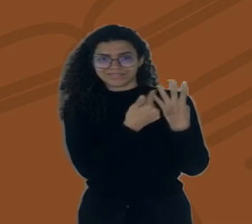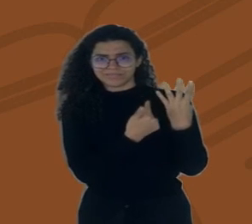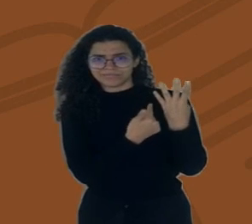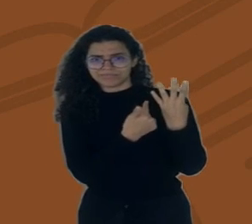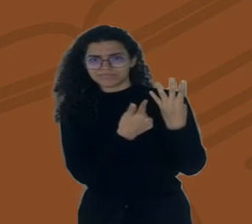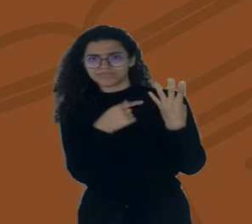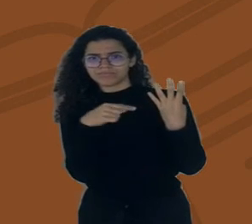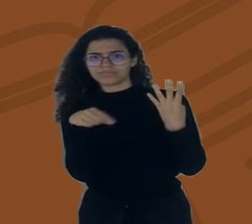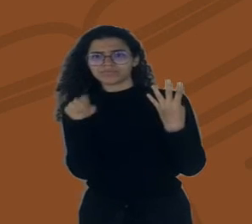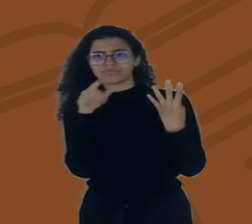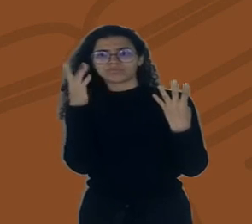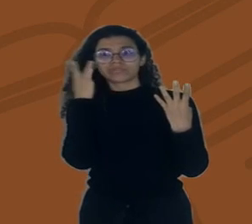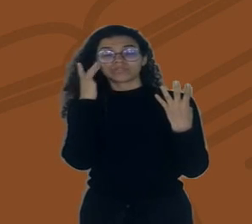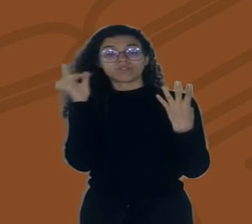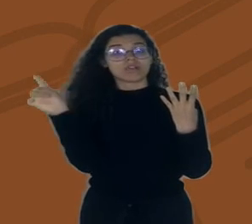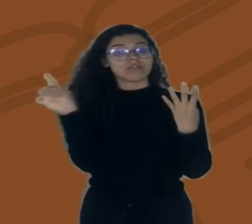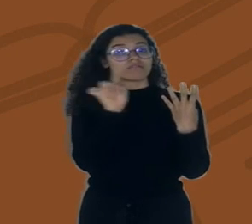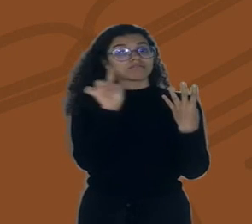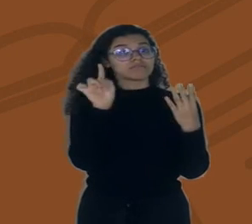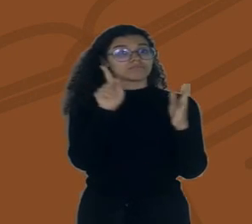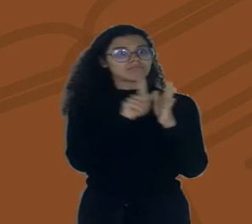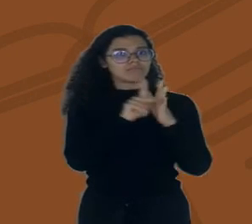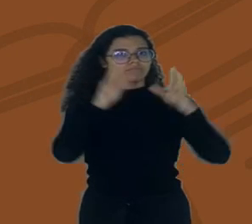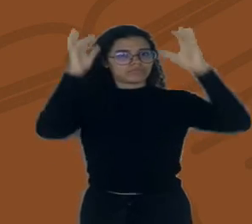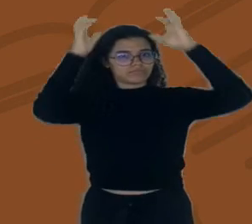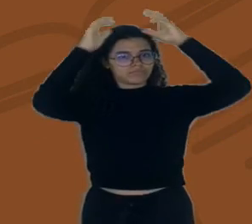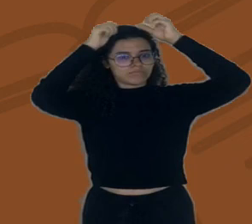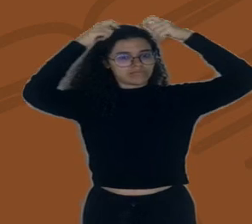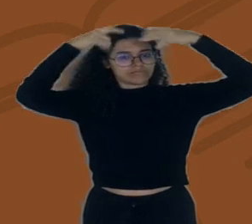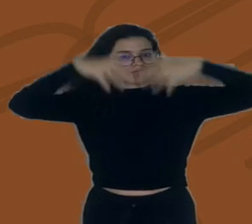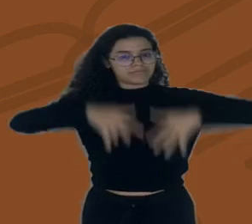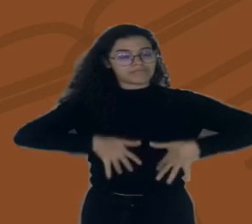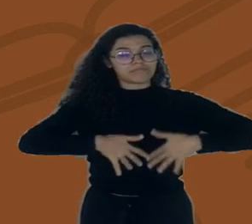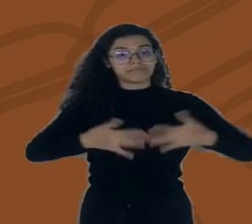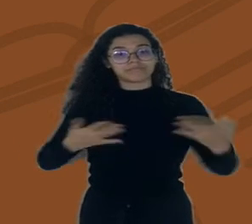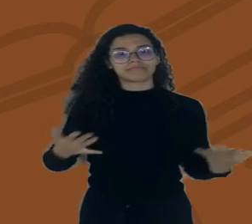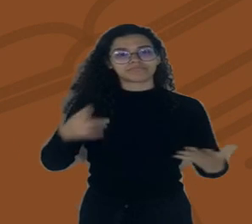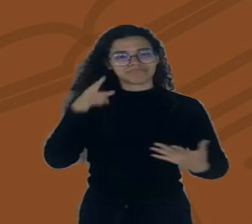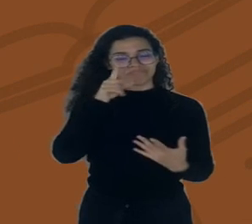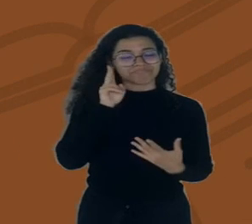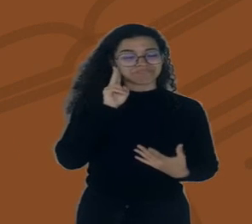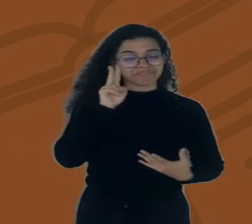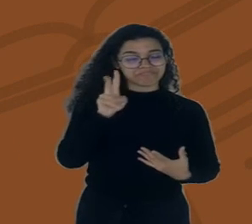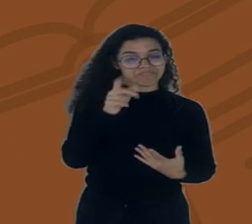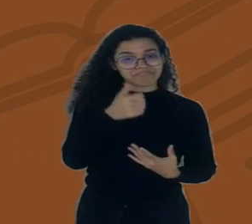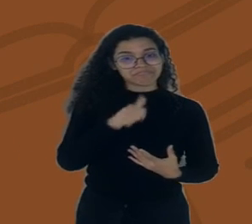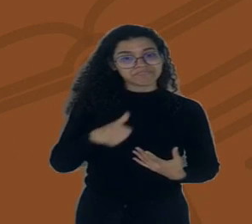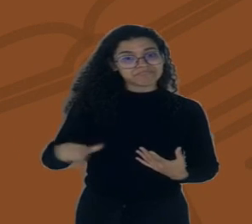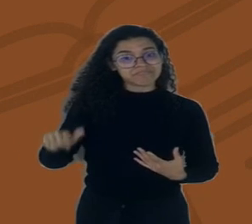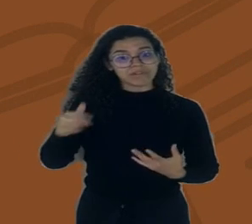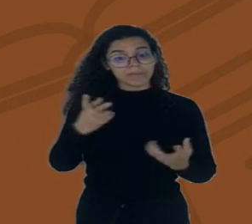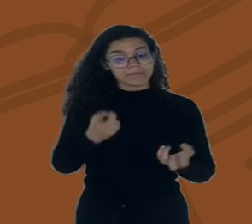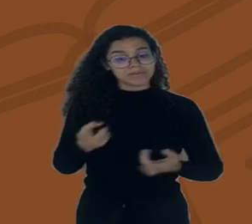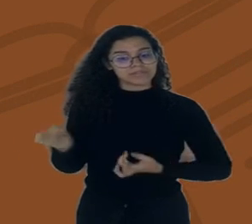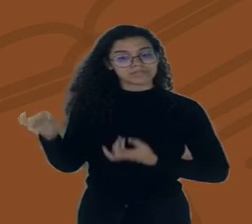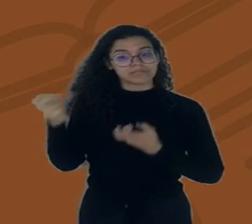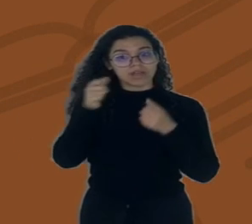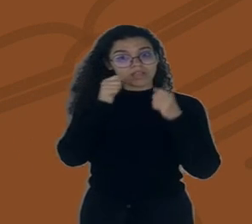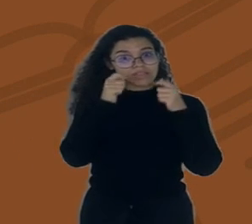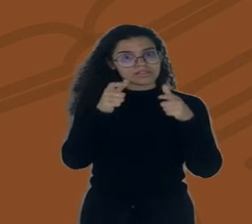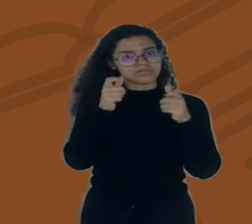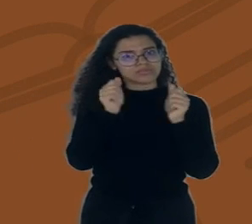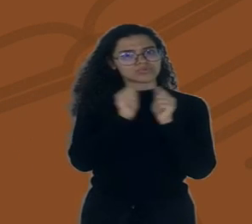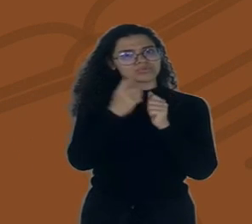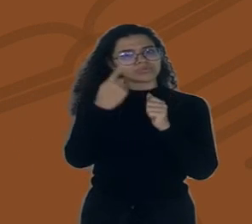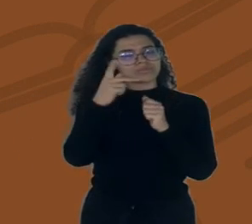dessas enfermidades não afetam o sistema nervoso? Então analisem com bastante atenção com o seu